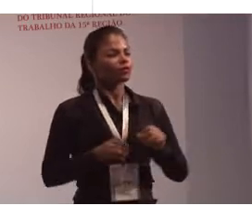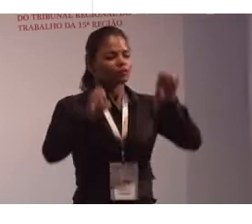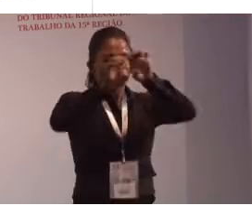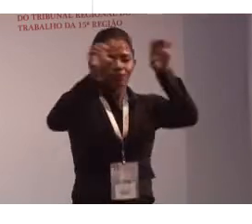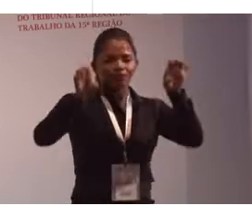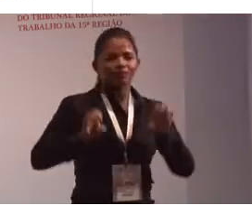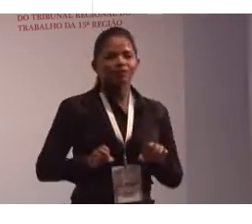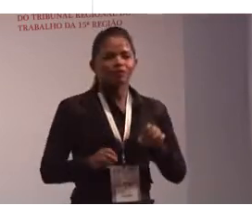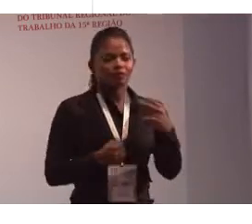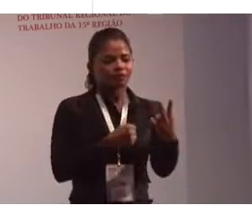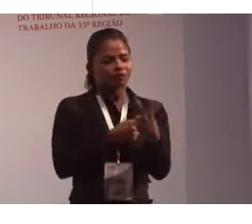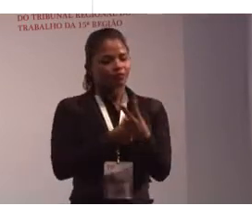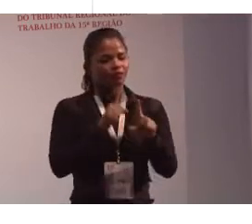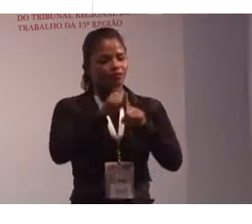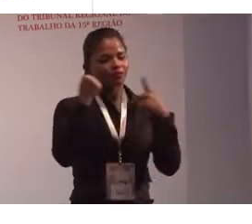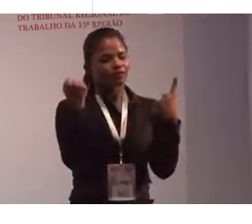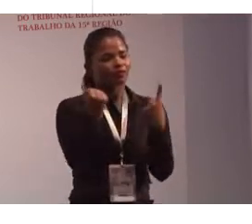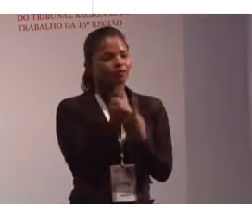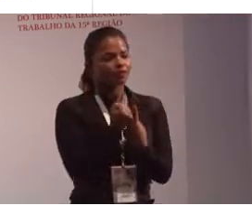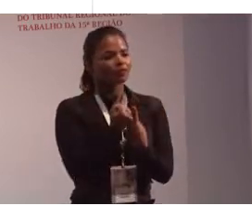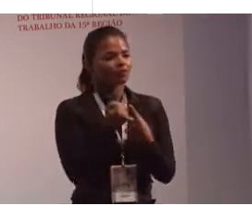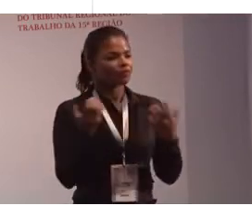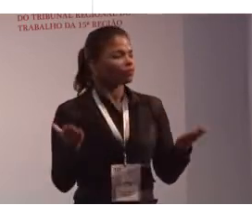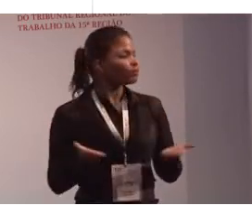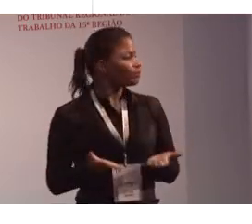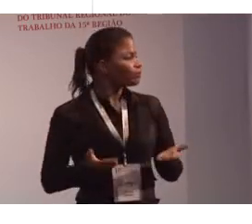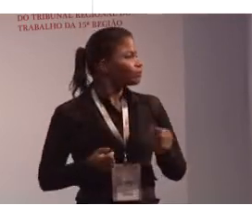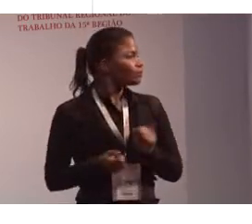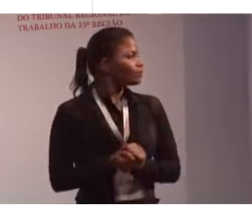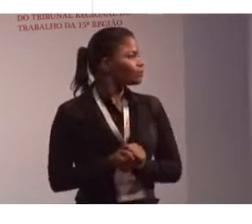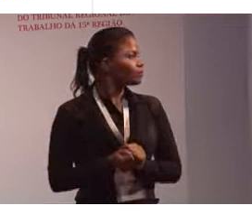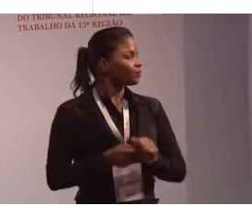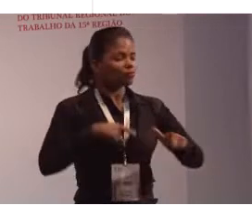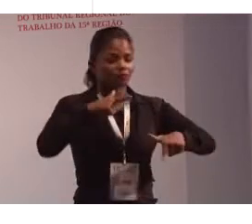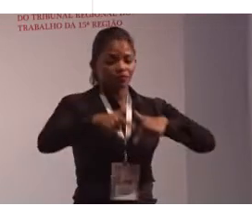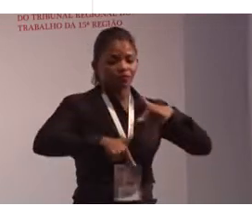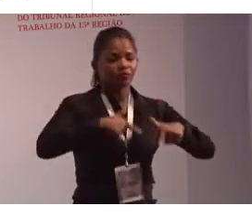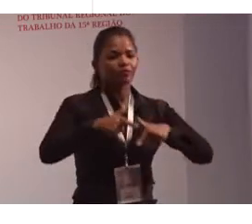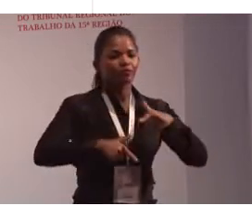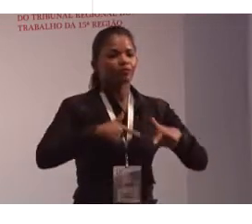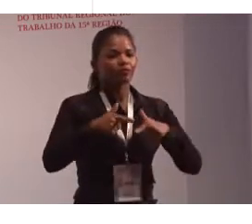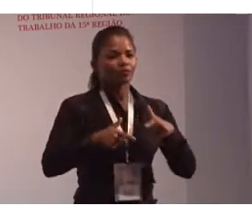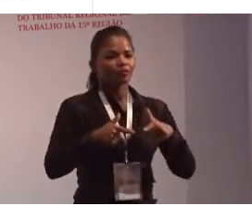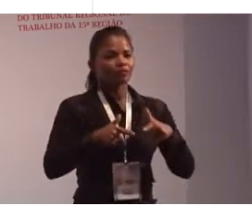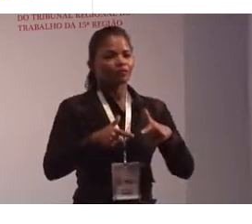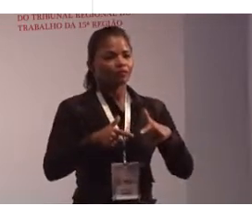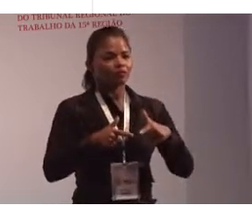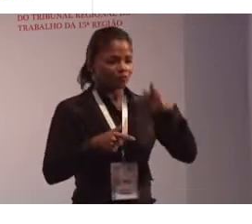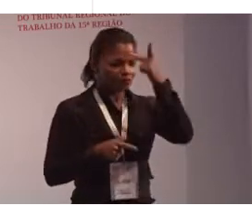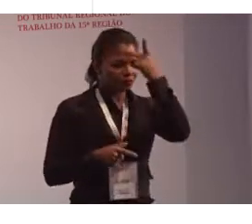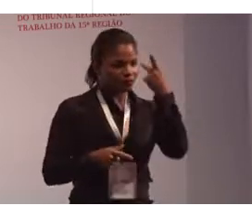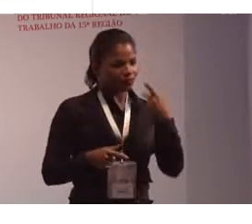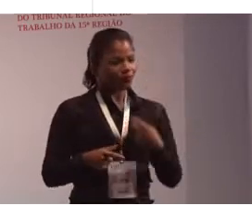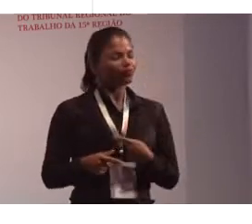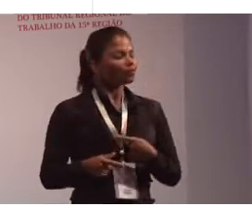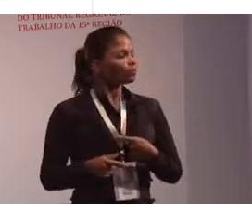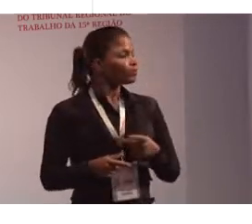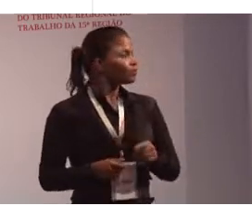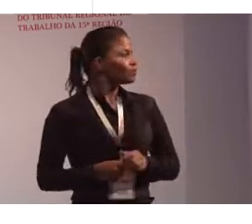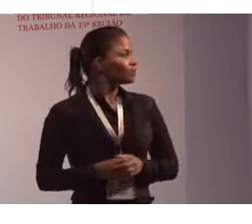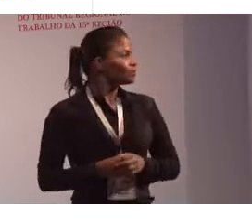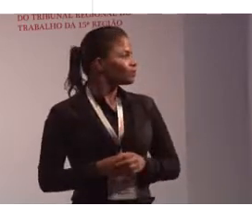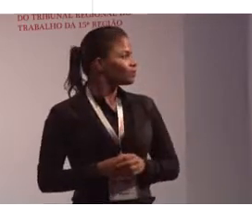sistemas de proteção social que existem no mundo hoje, esses trabalhadores que são os self-employed, os trabalhadores por conta